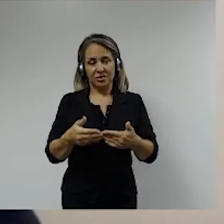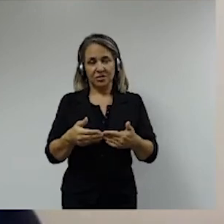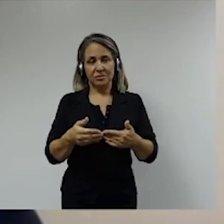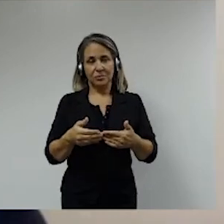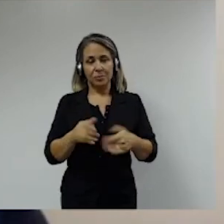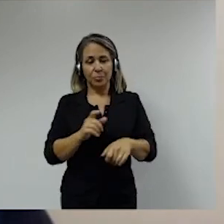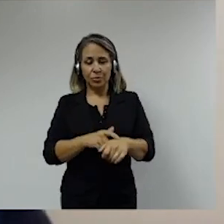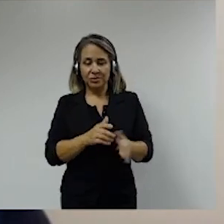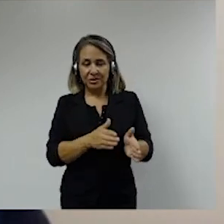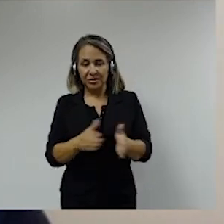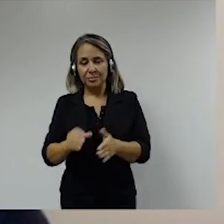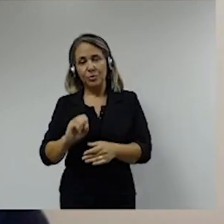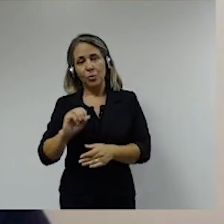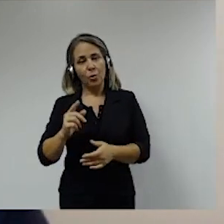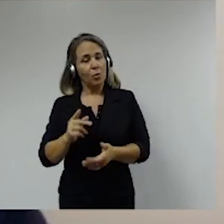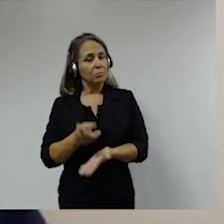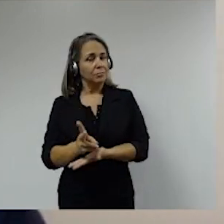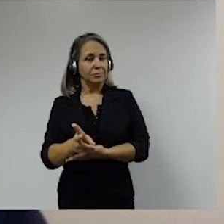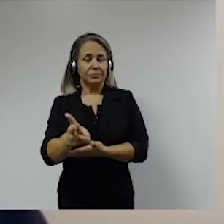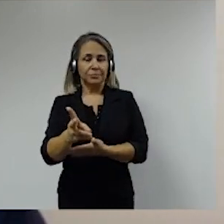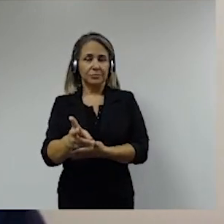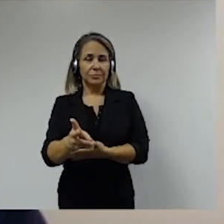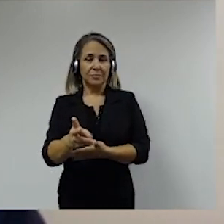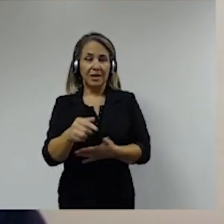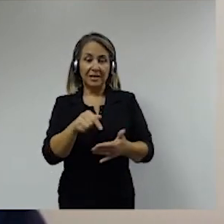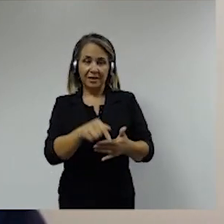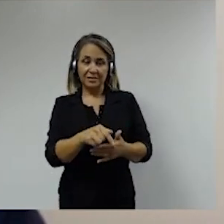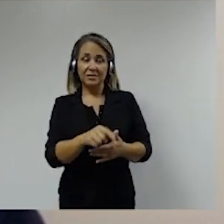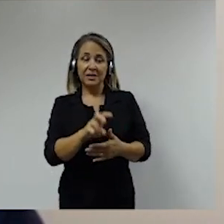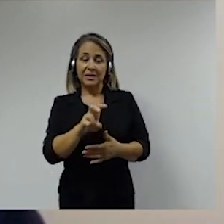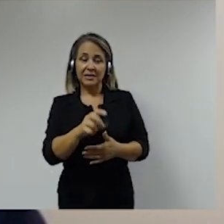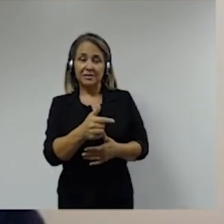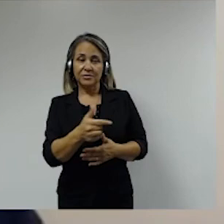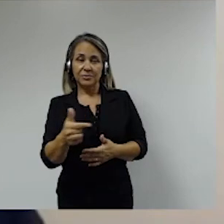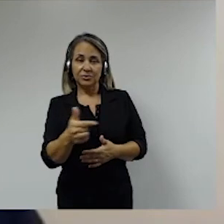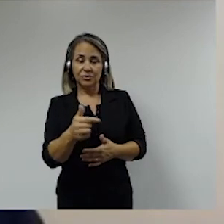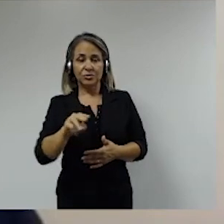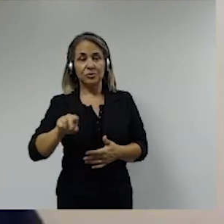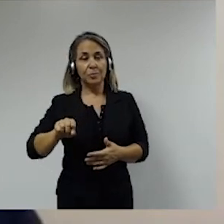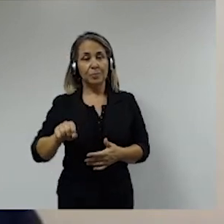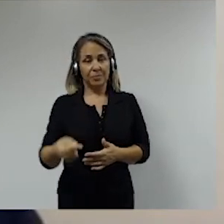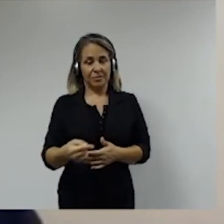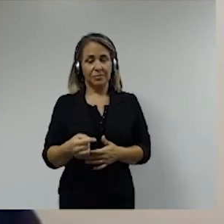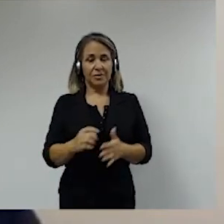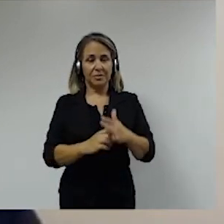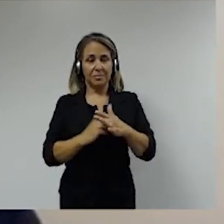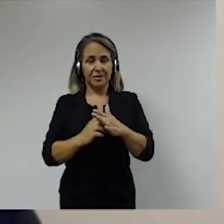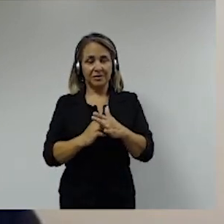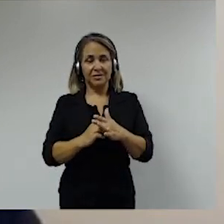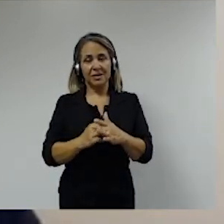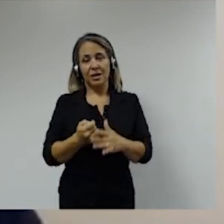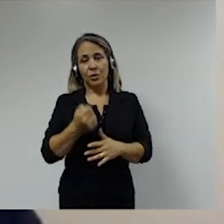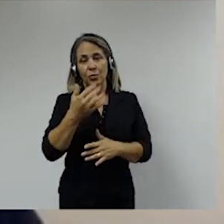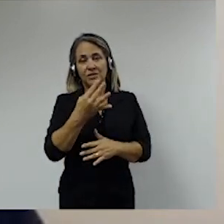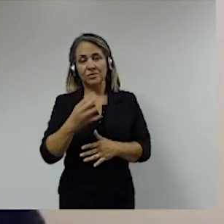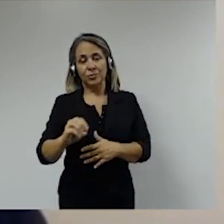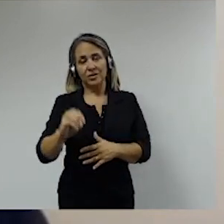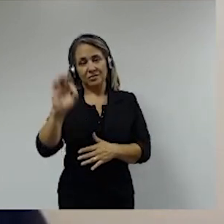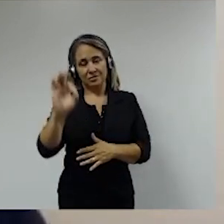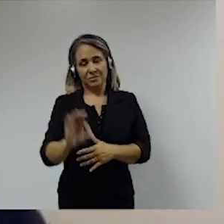Brasil. Dessas, 522 mil empresas, ou seja, quase 40%